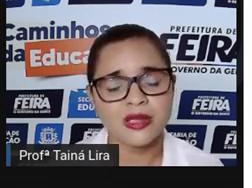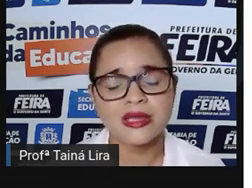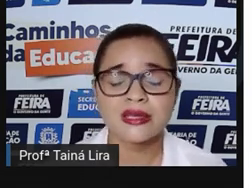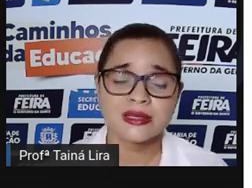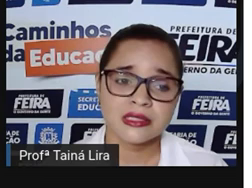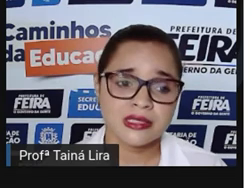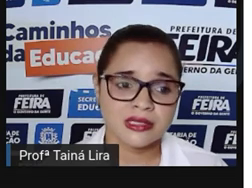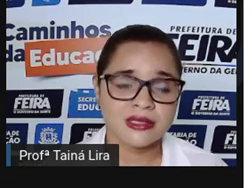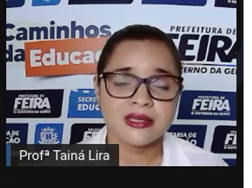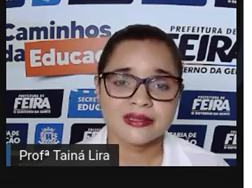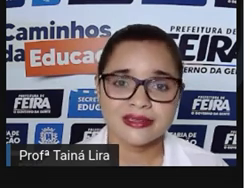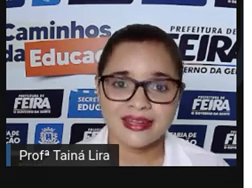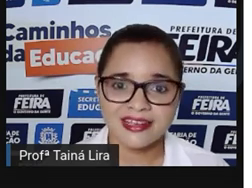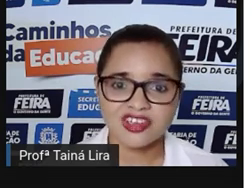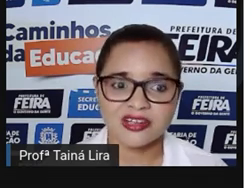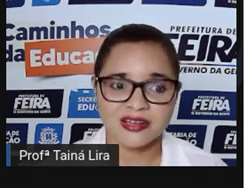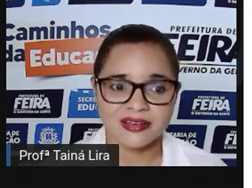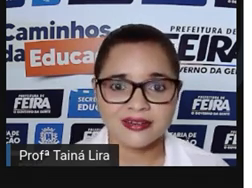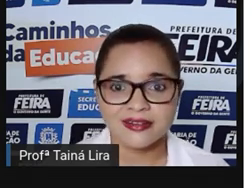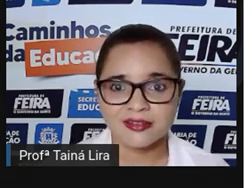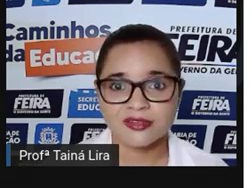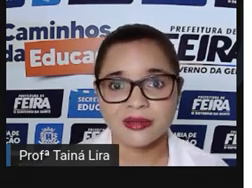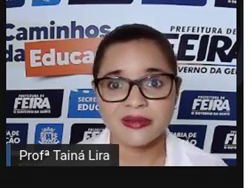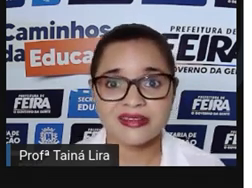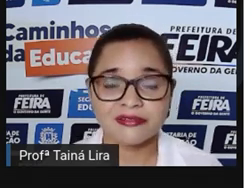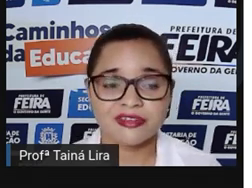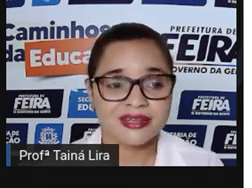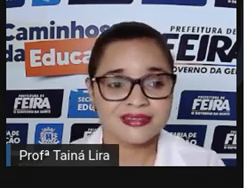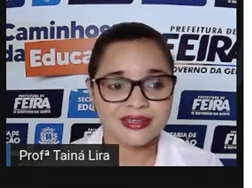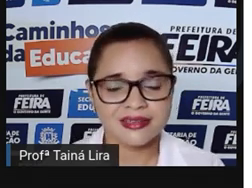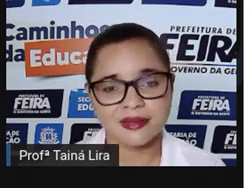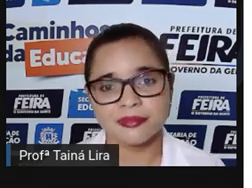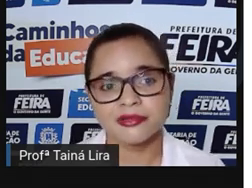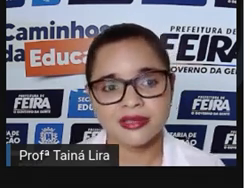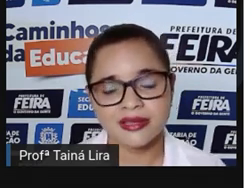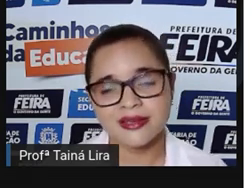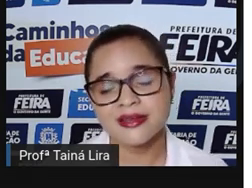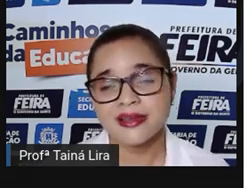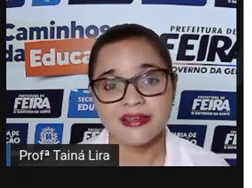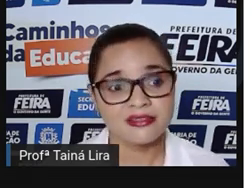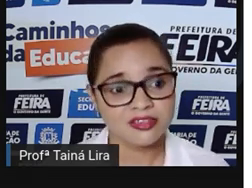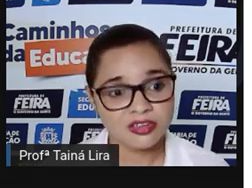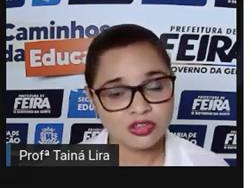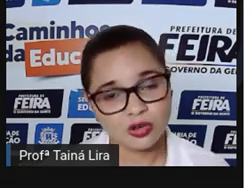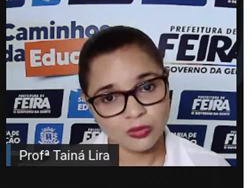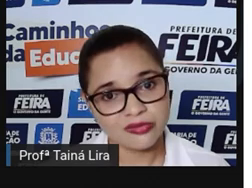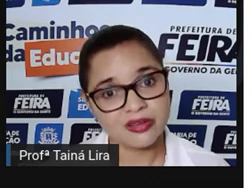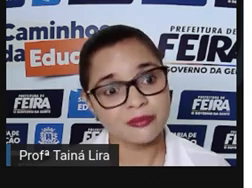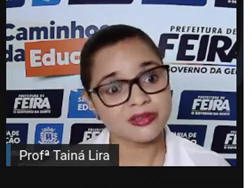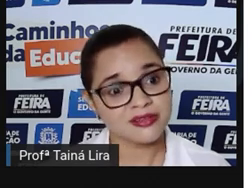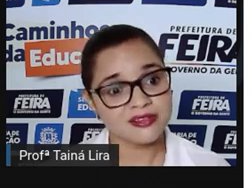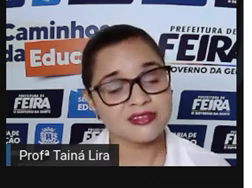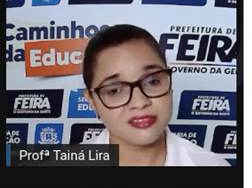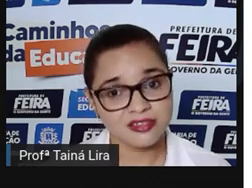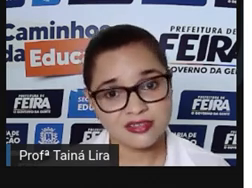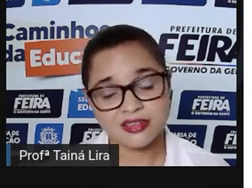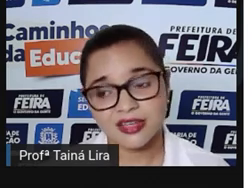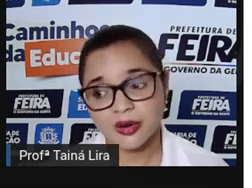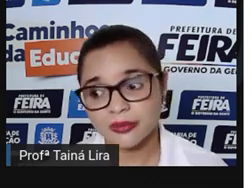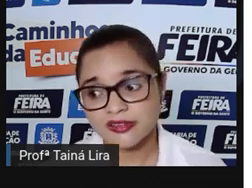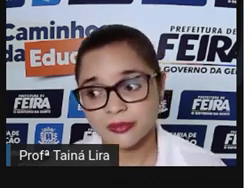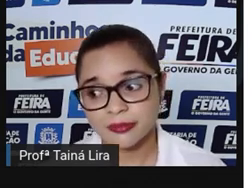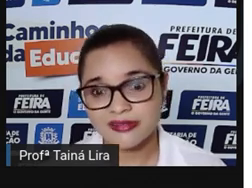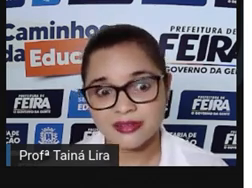falou que deixa até a criança usar, mas ela fica atenta, porque existem jogos que muitas vezes dizem